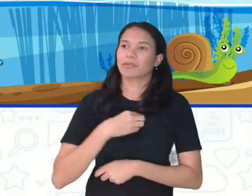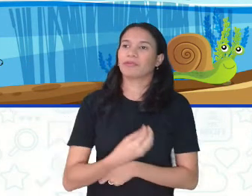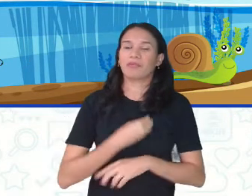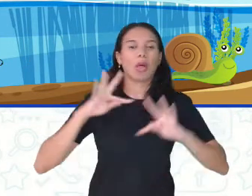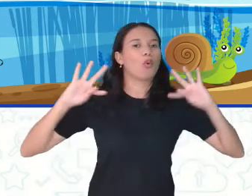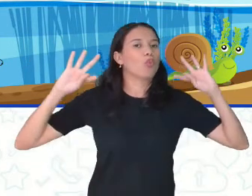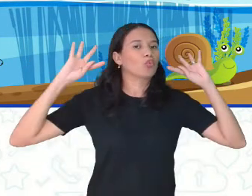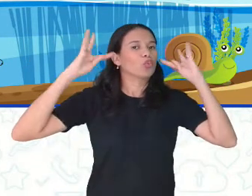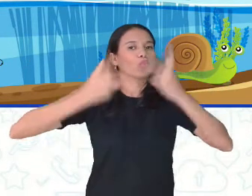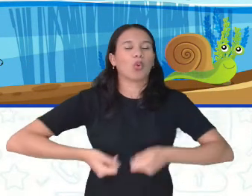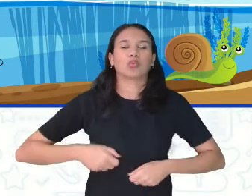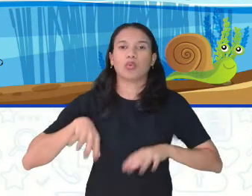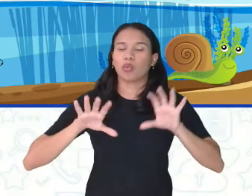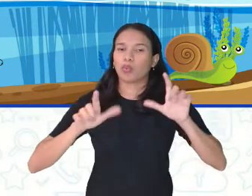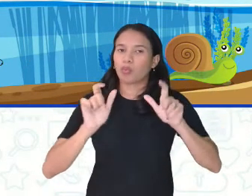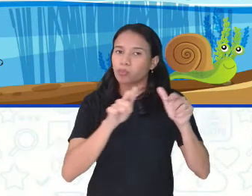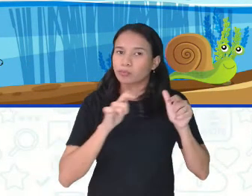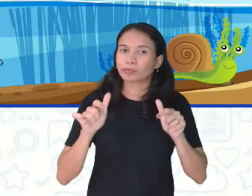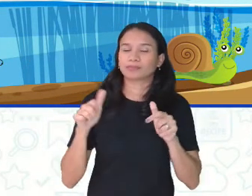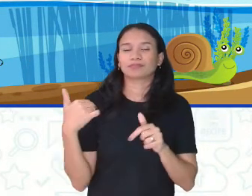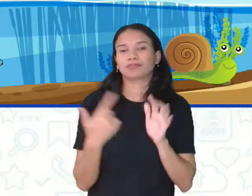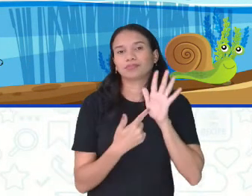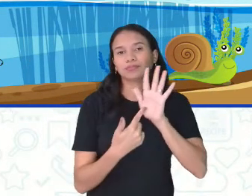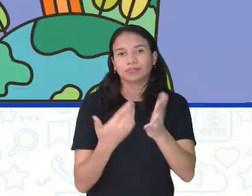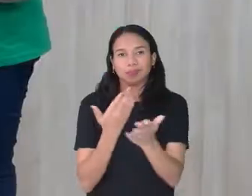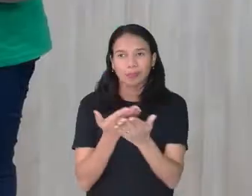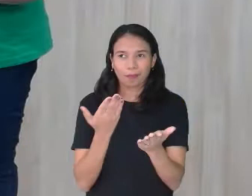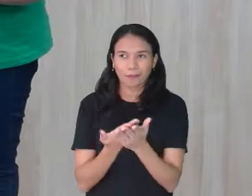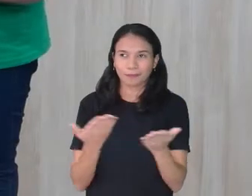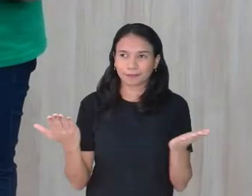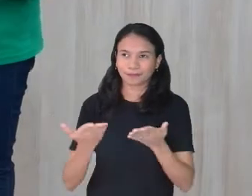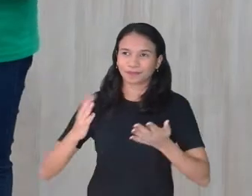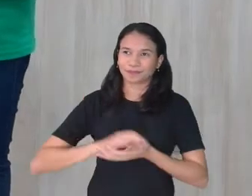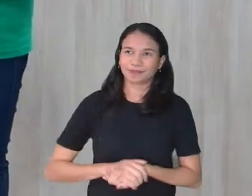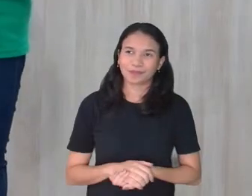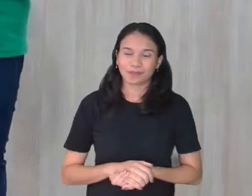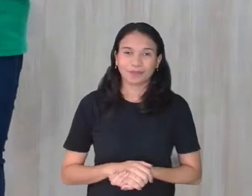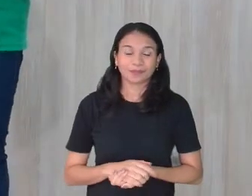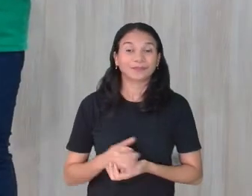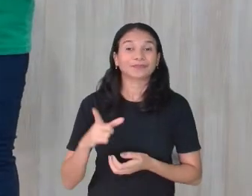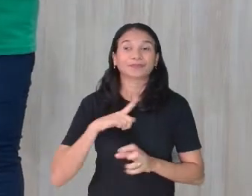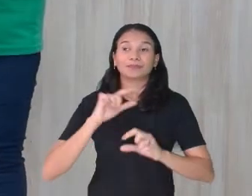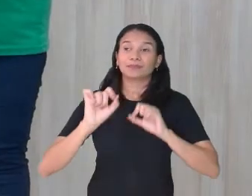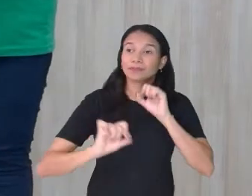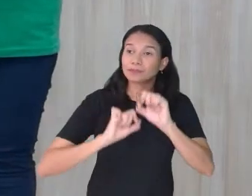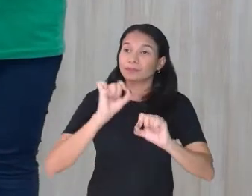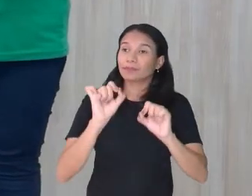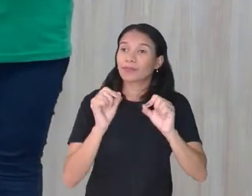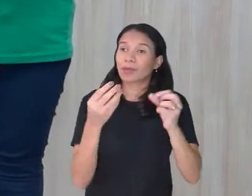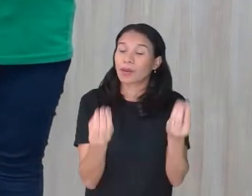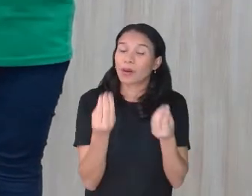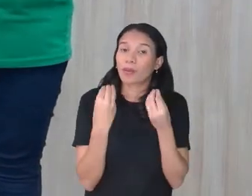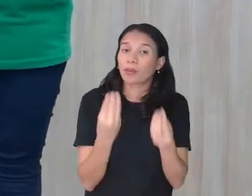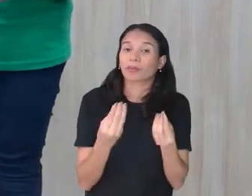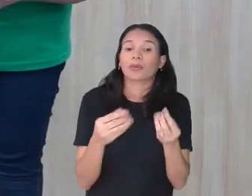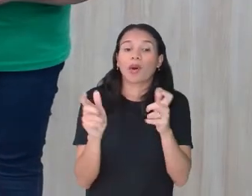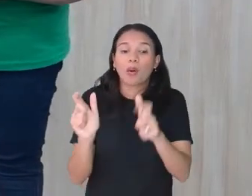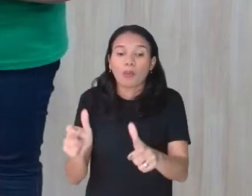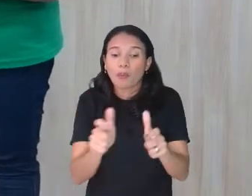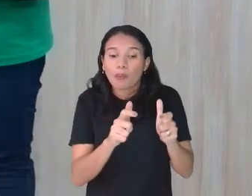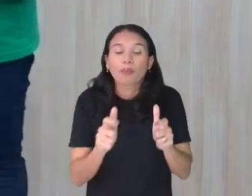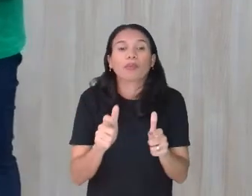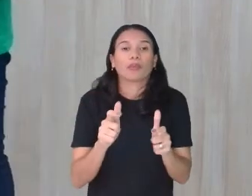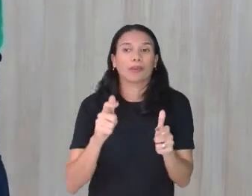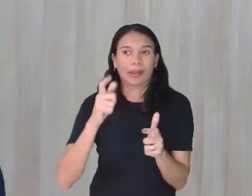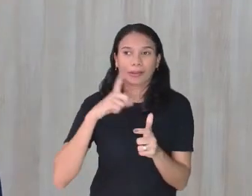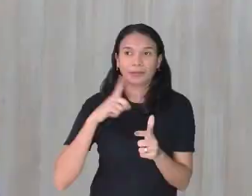presente em todos esses ambientes que nós vamos estudar, né? A questão aí, quais são esses ambientes,